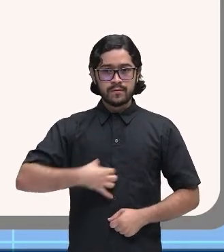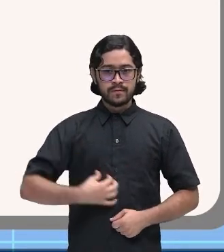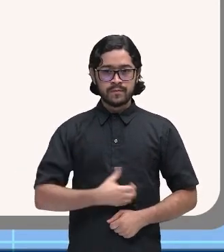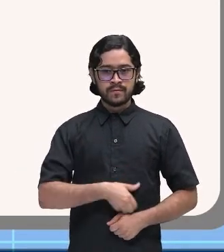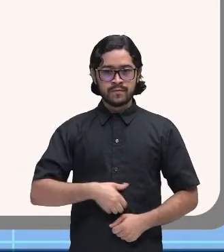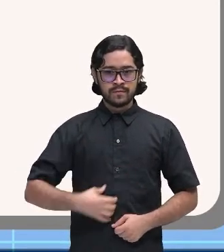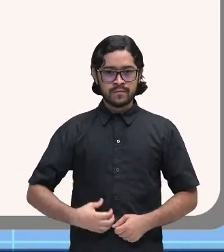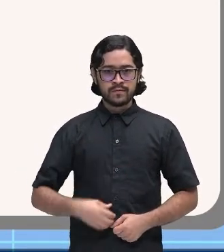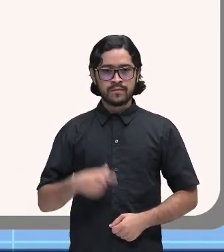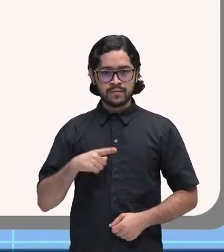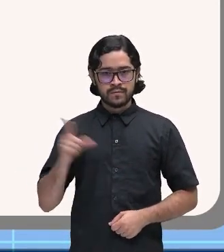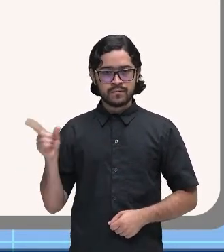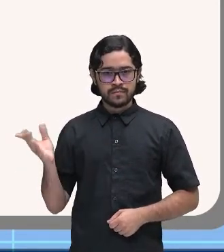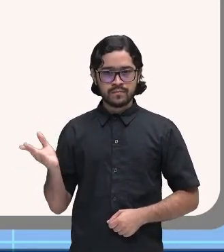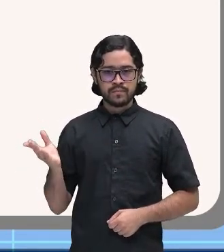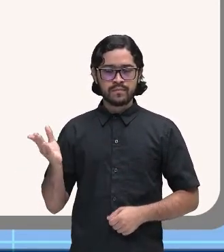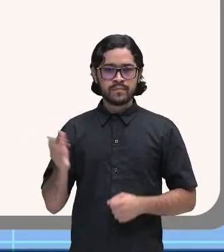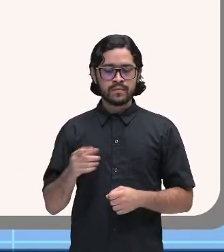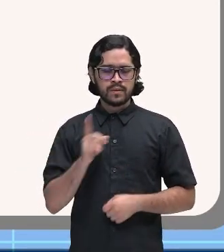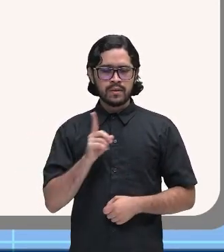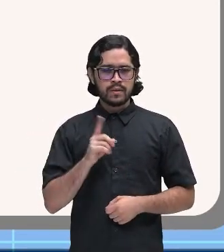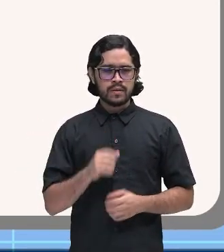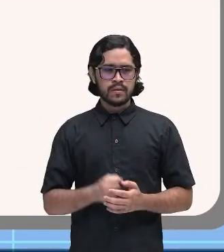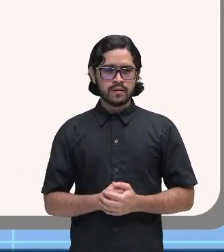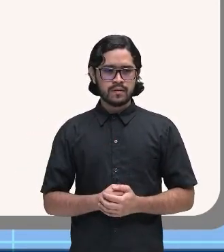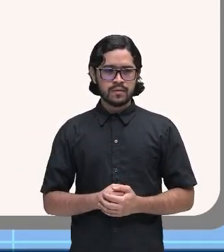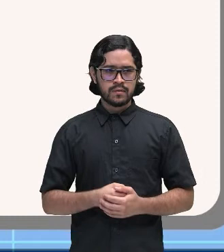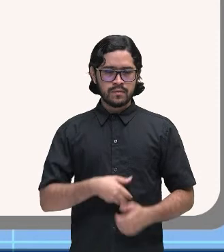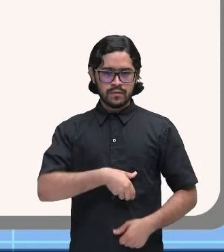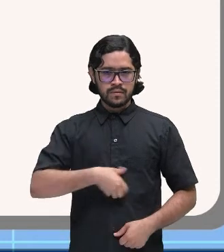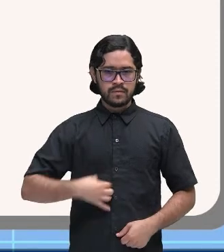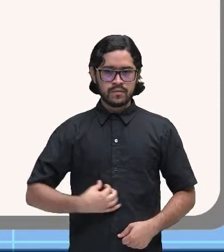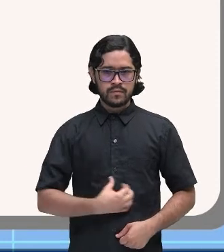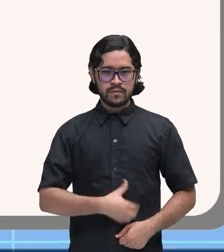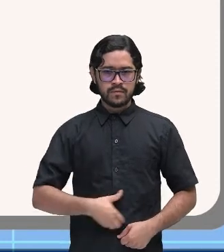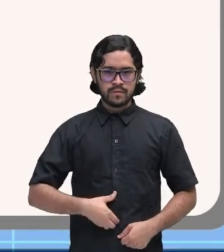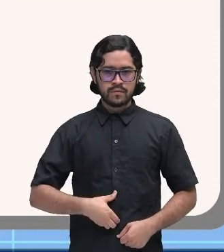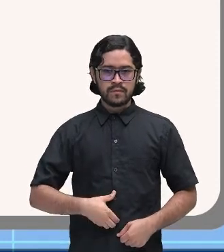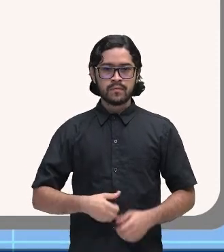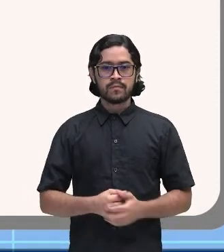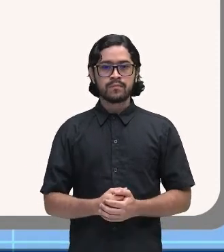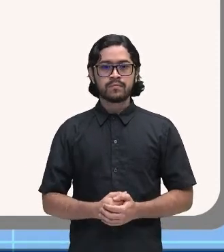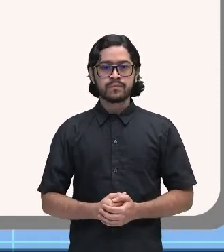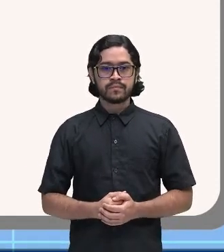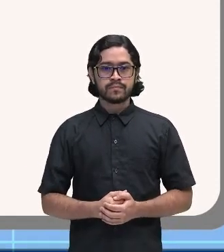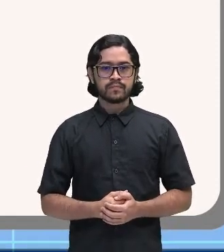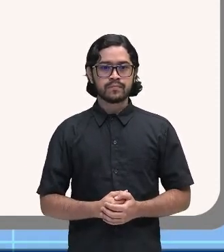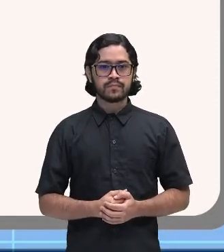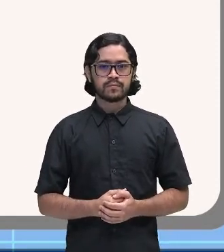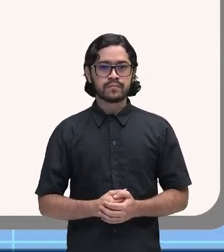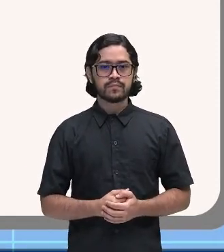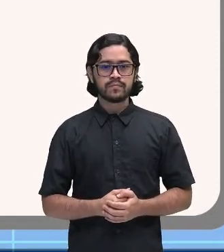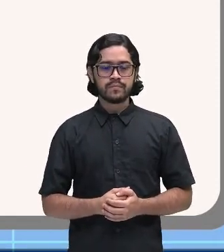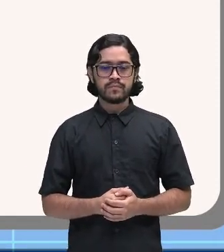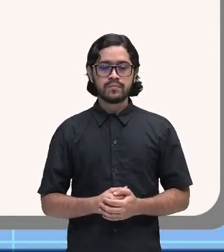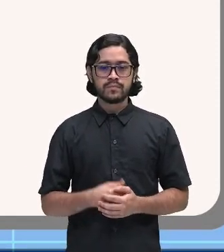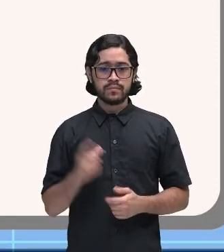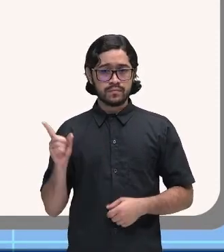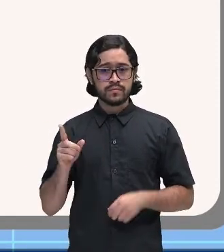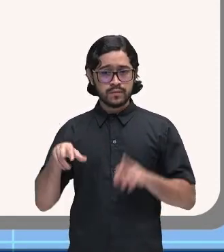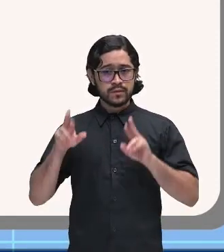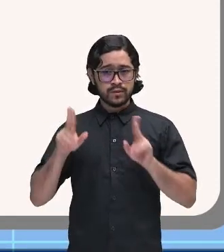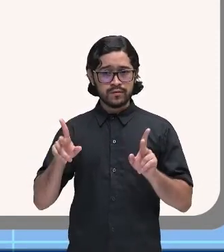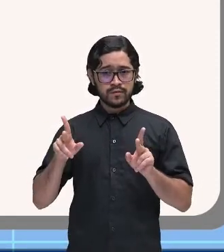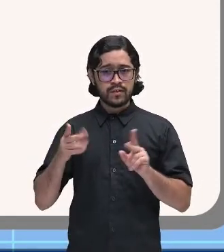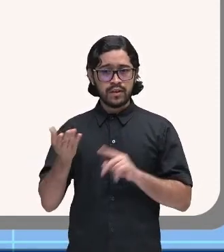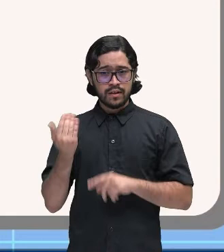fragmenta totalmente ele, né? A gente não chama de duodeno, jejuno, ilho, como é o caso do delgado, que a gente começa a chamar